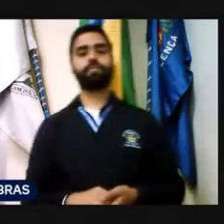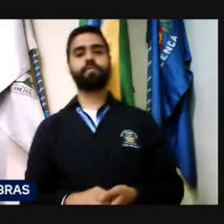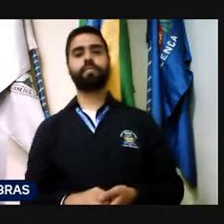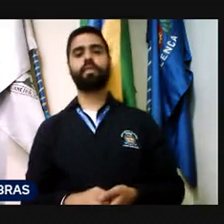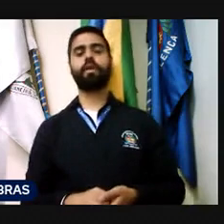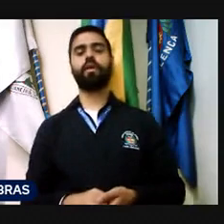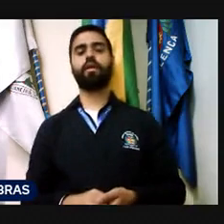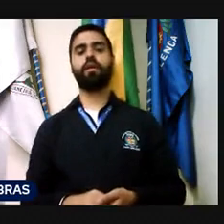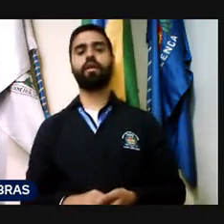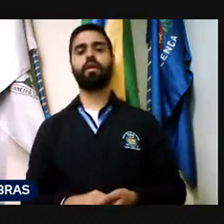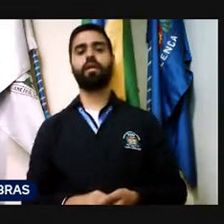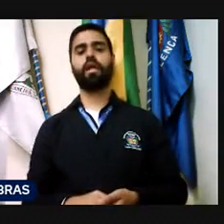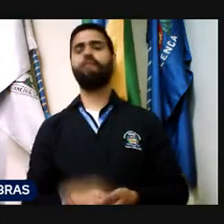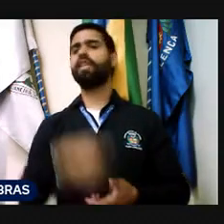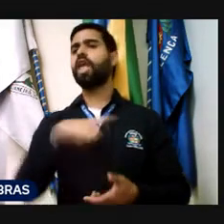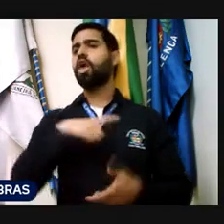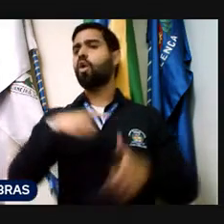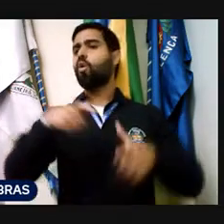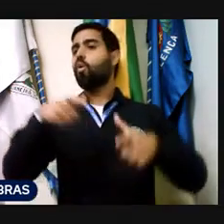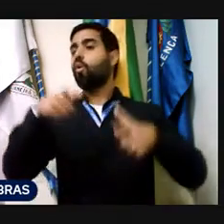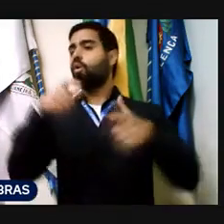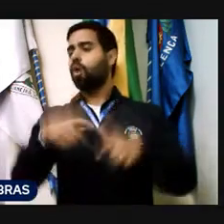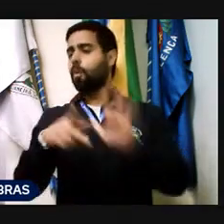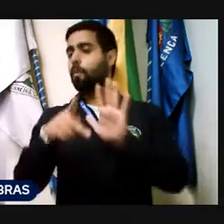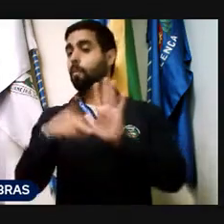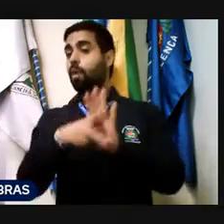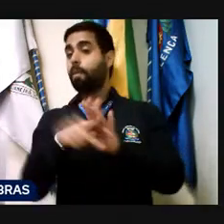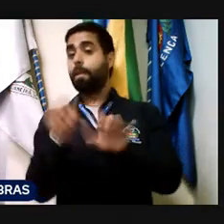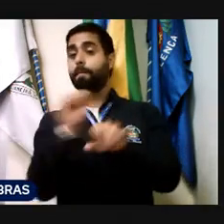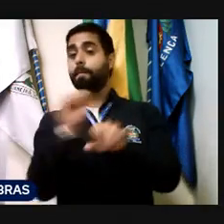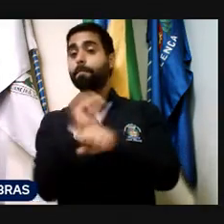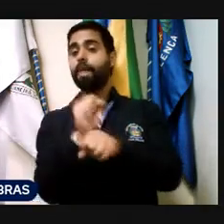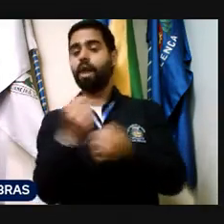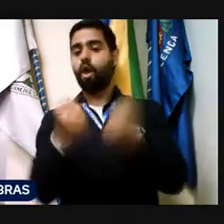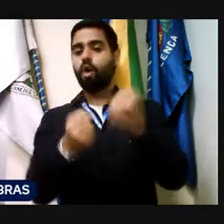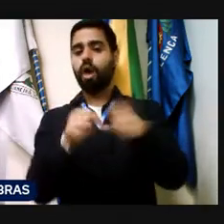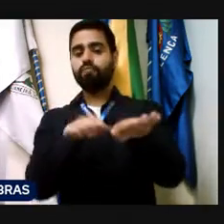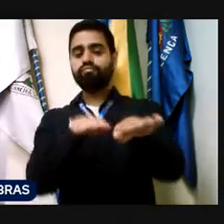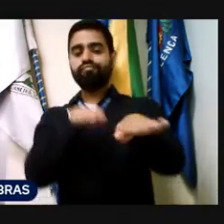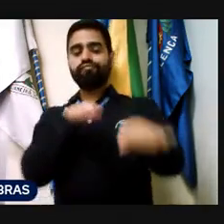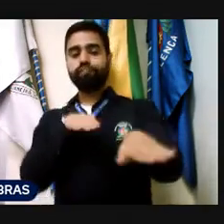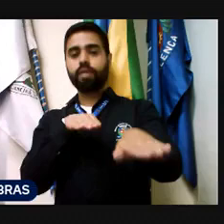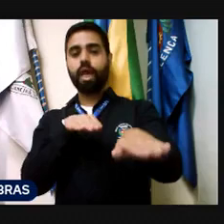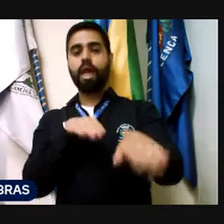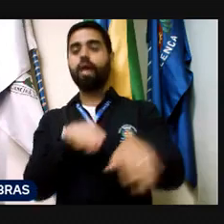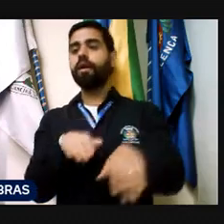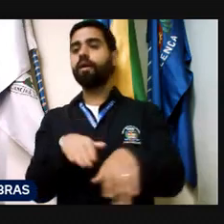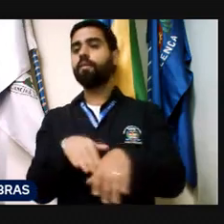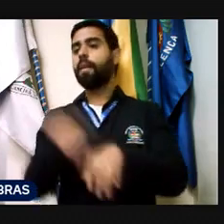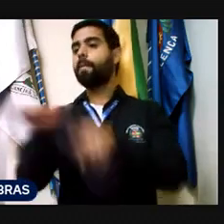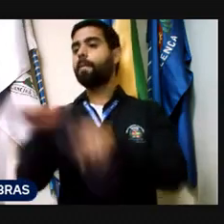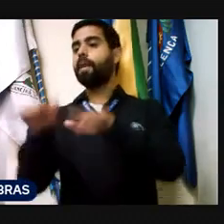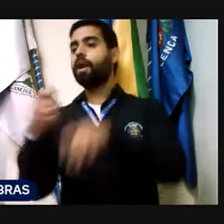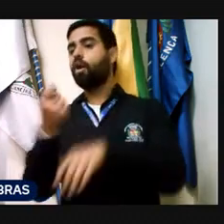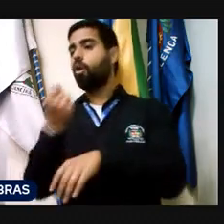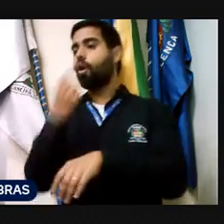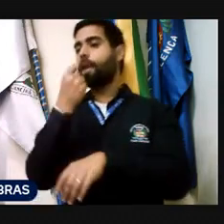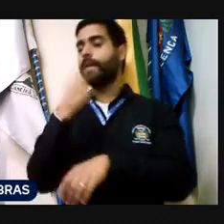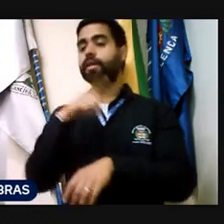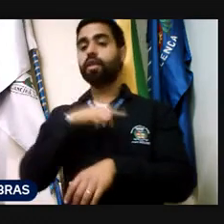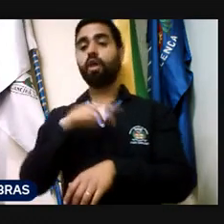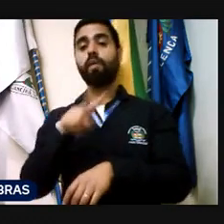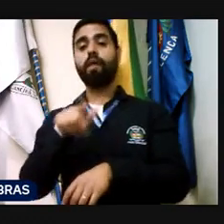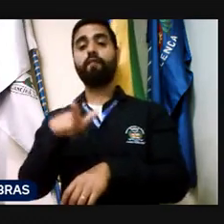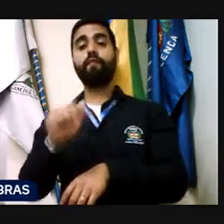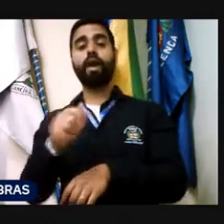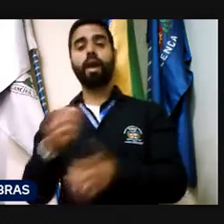estacionamento para esses pais, mães, né, que para poder parar ali, para poder pegar o seu remédio, que tem uma vaga própria